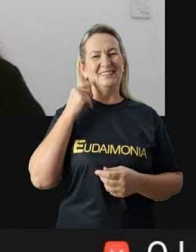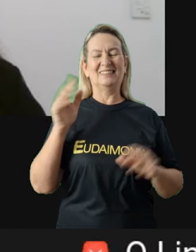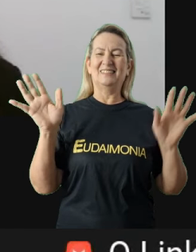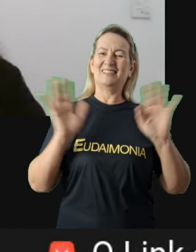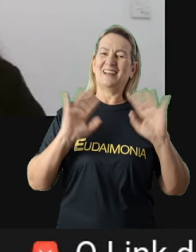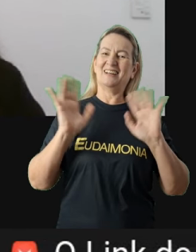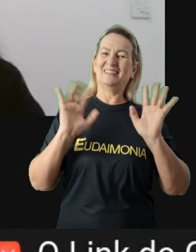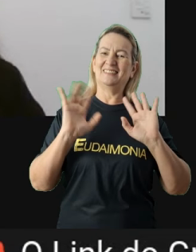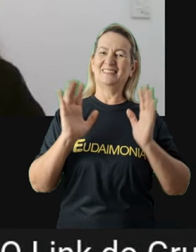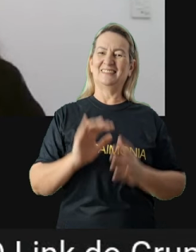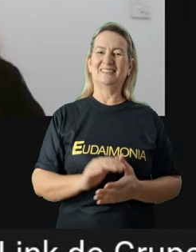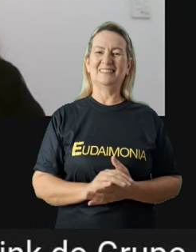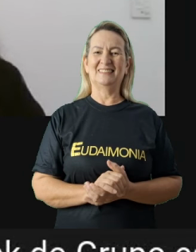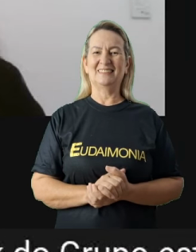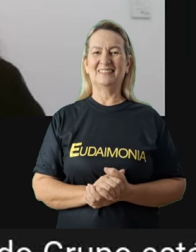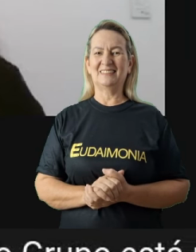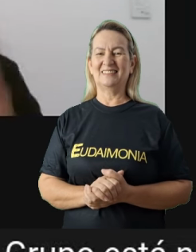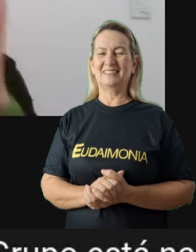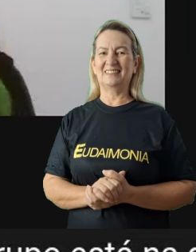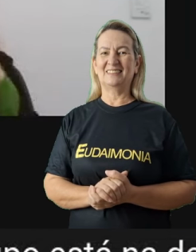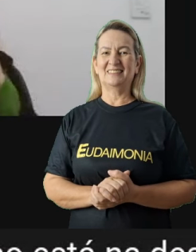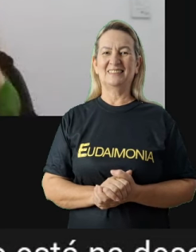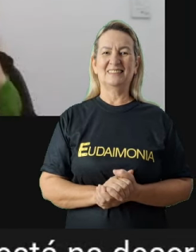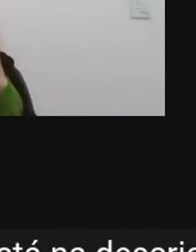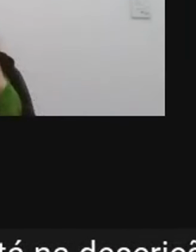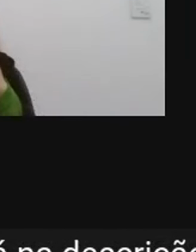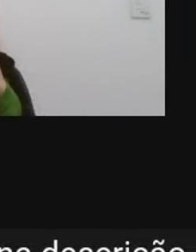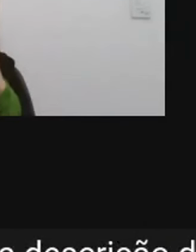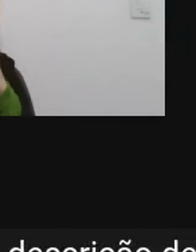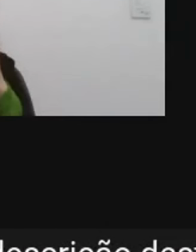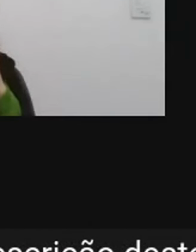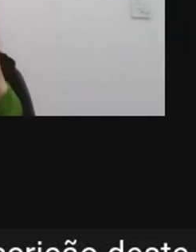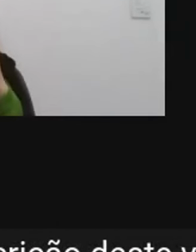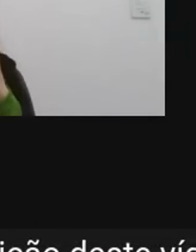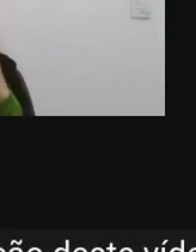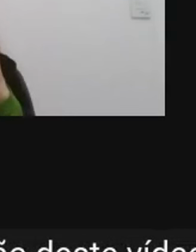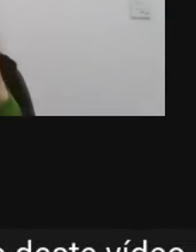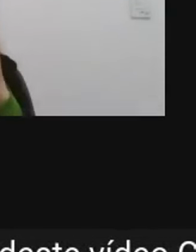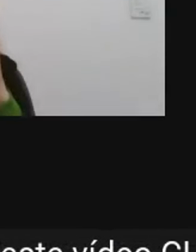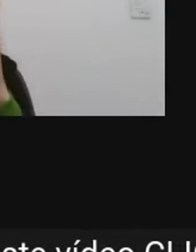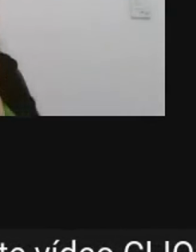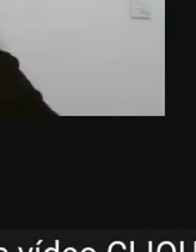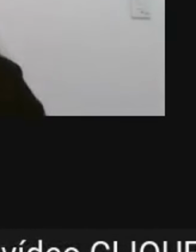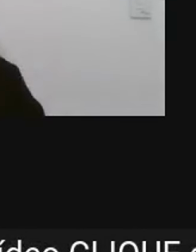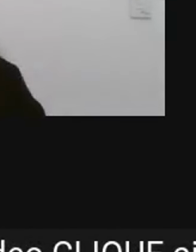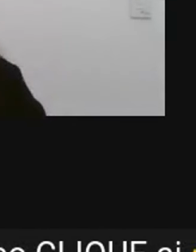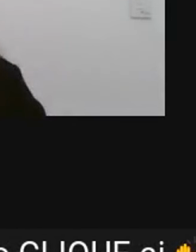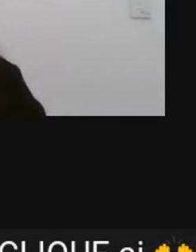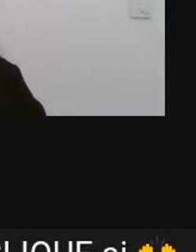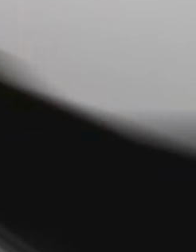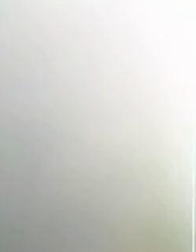Tchau, tchau. Vamos finalizar com palmas aqui, ó. Cadê? Aí. Tchau, tchau.